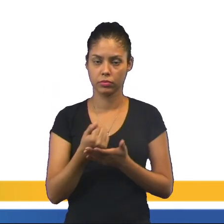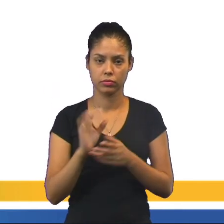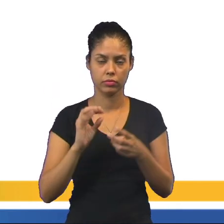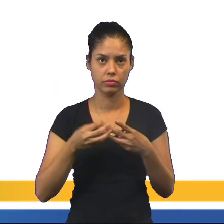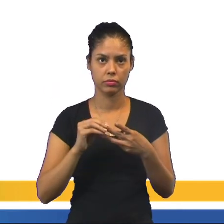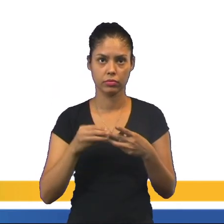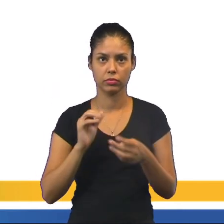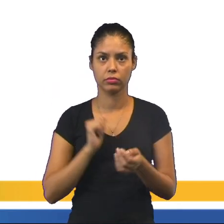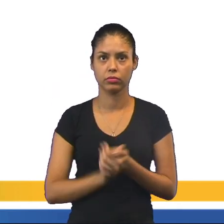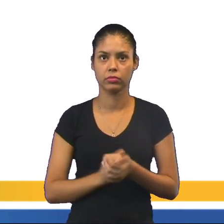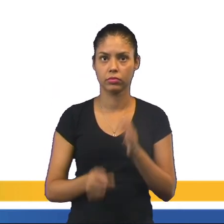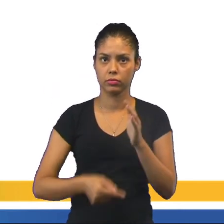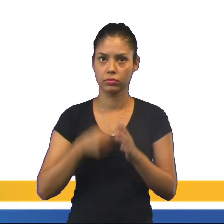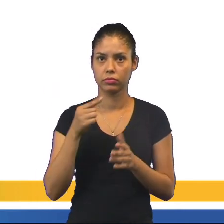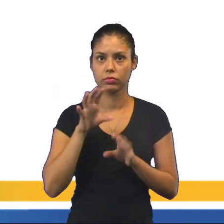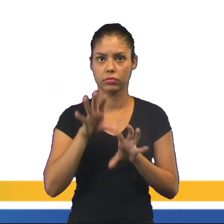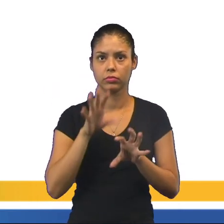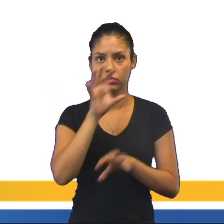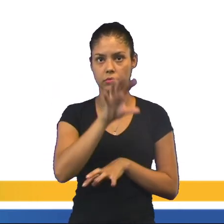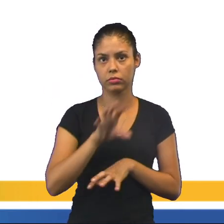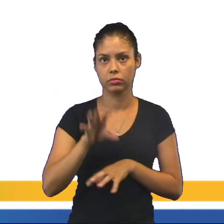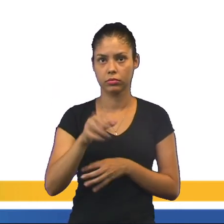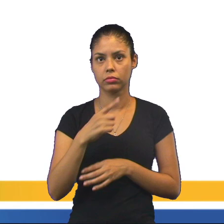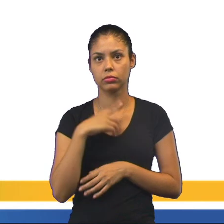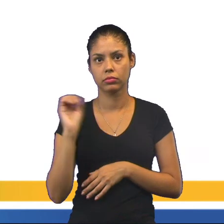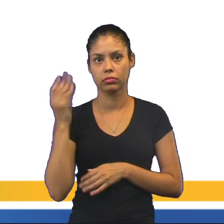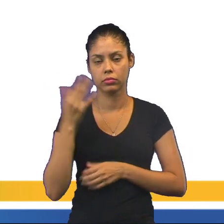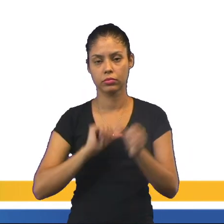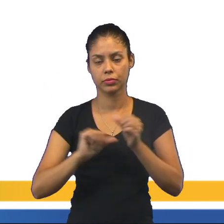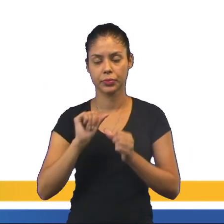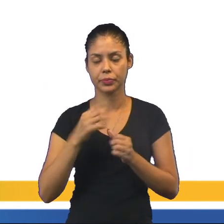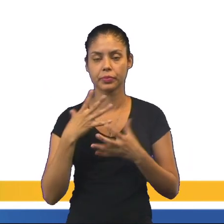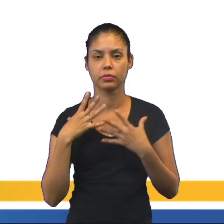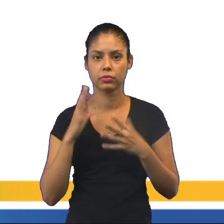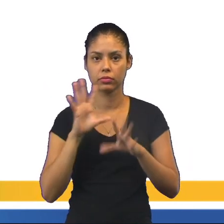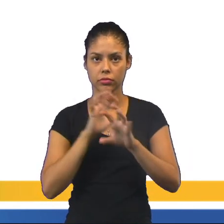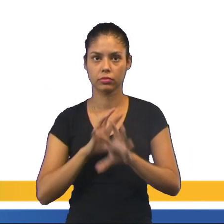seja captado pelas células, uma vez que nessa região